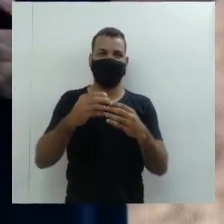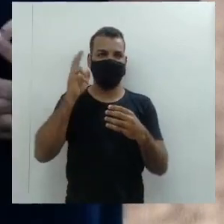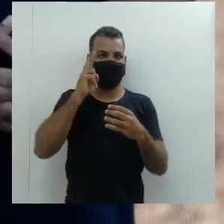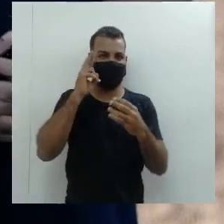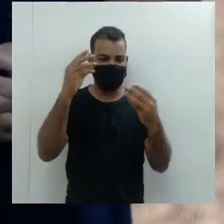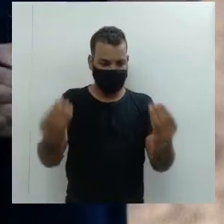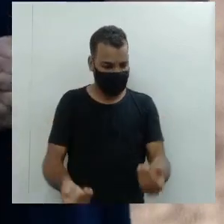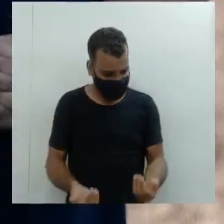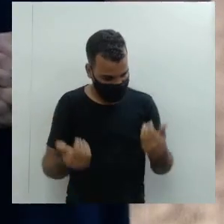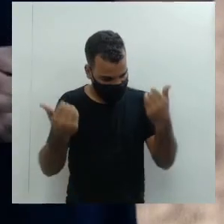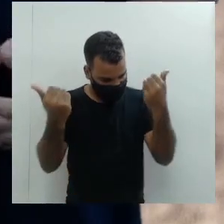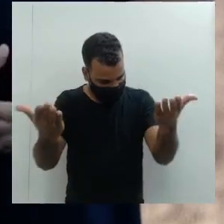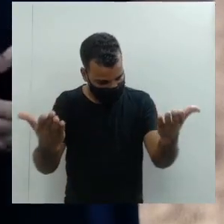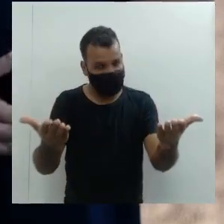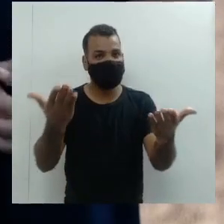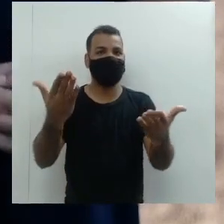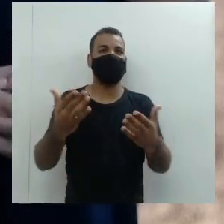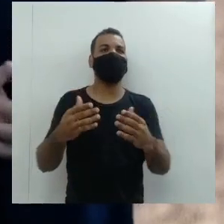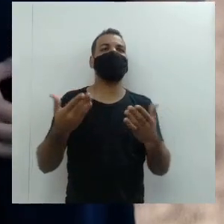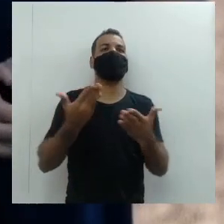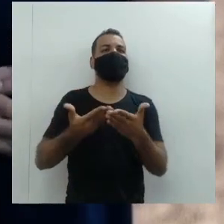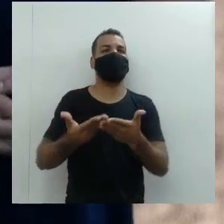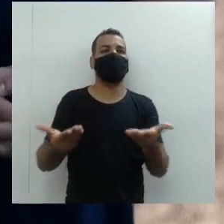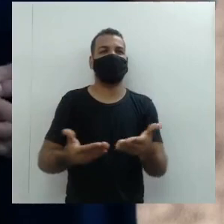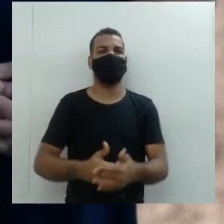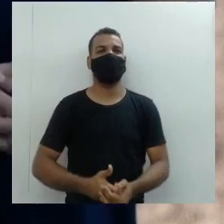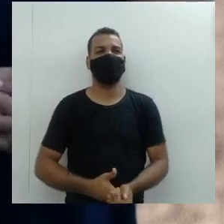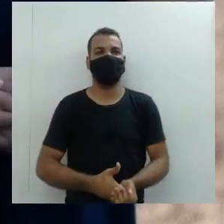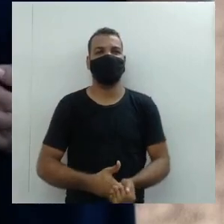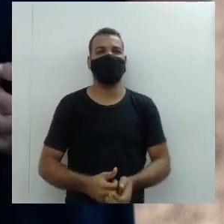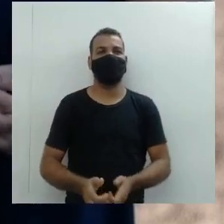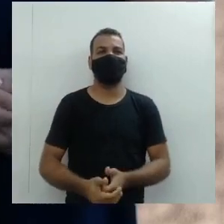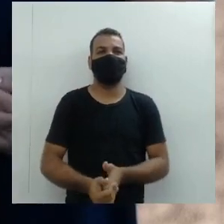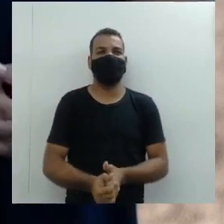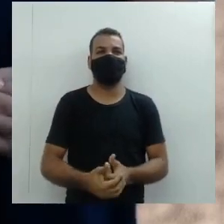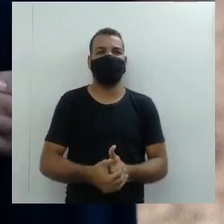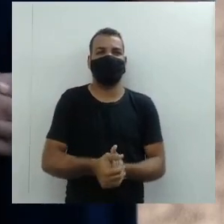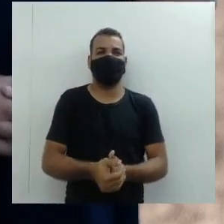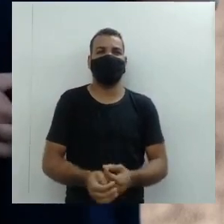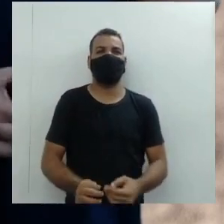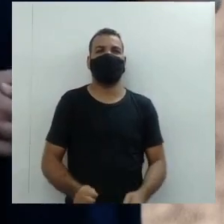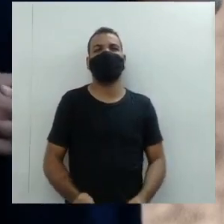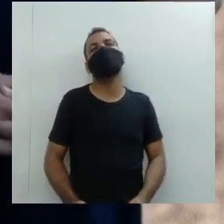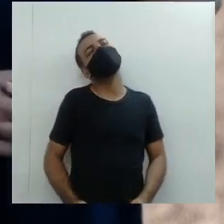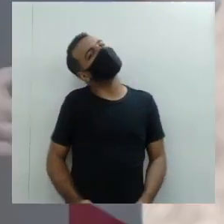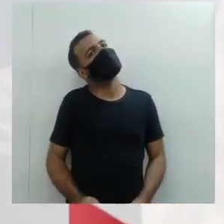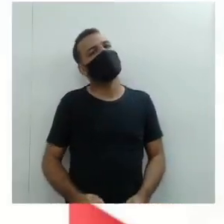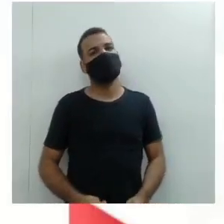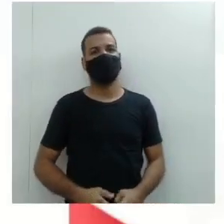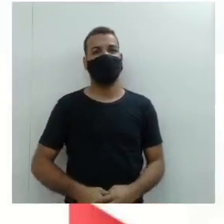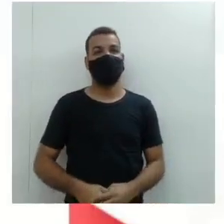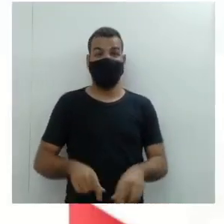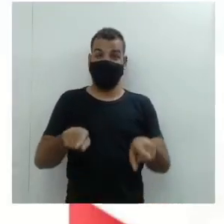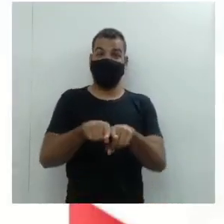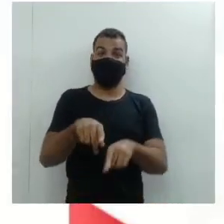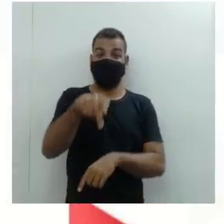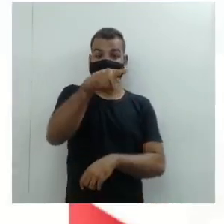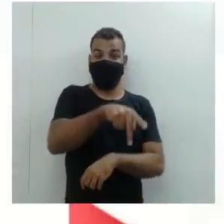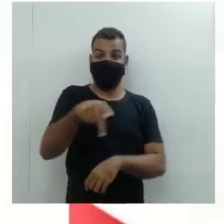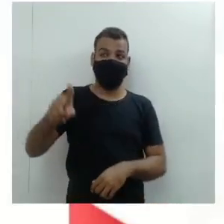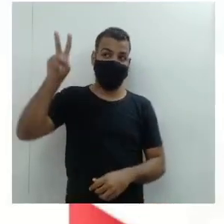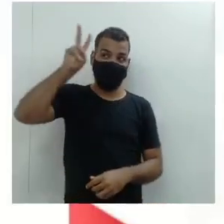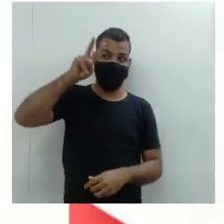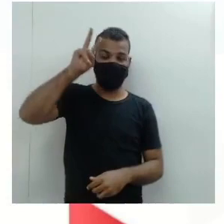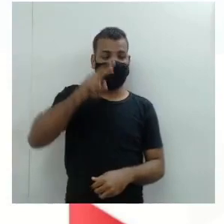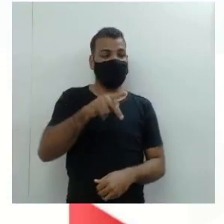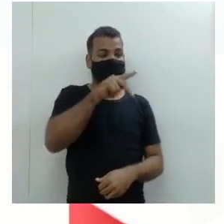especialmente a eles, né, este programa de hoje. E também poderíamos dedicar aos professores de história, os professores